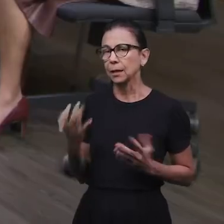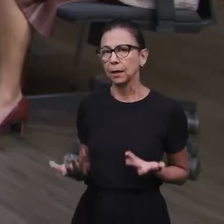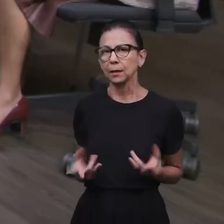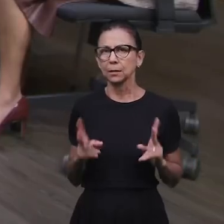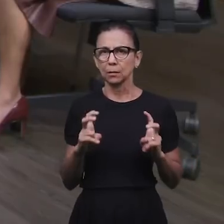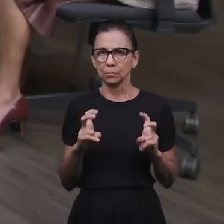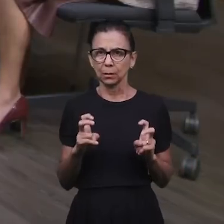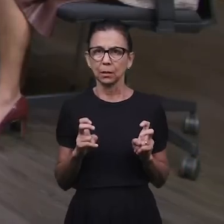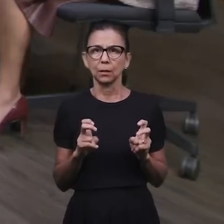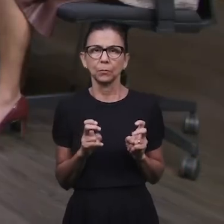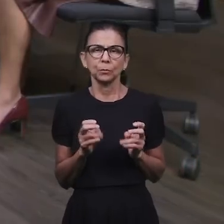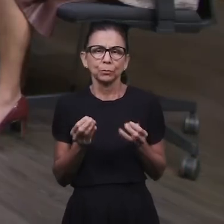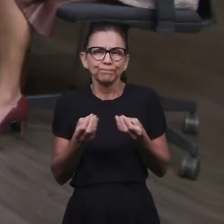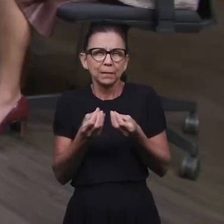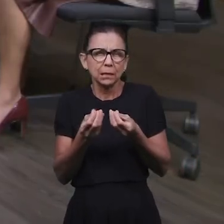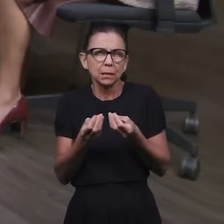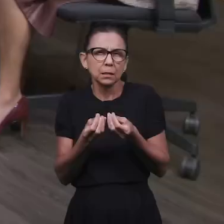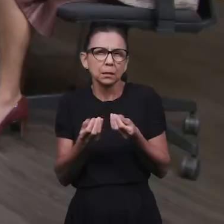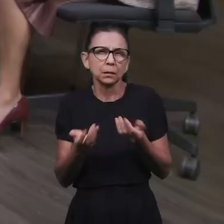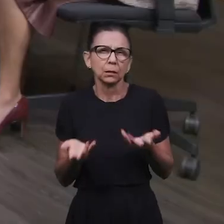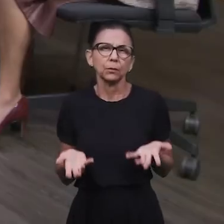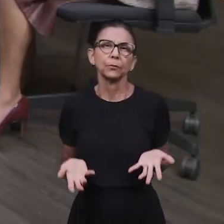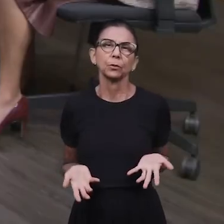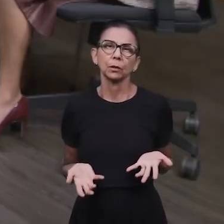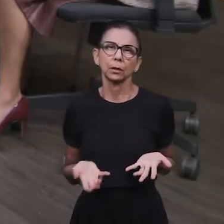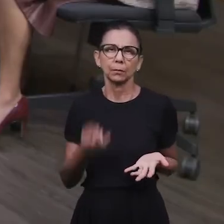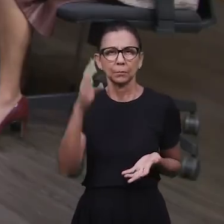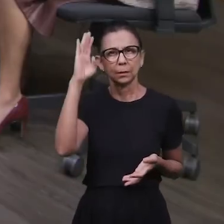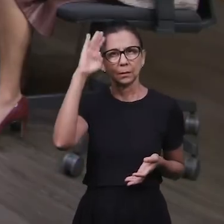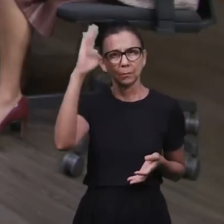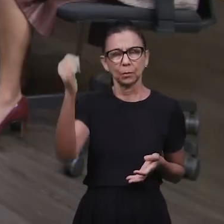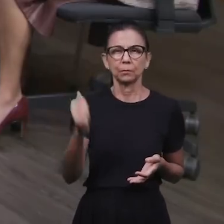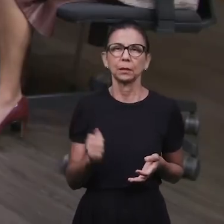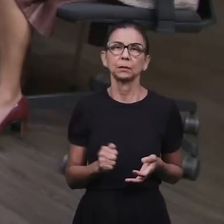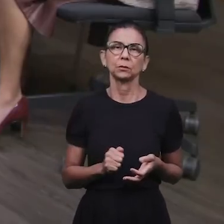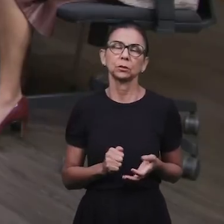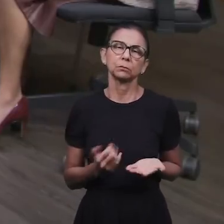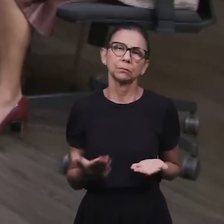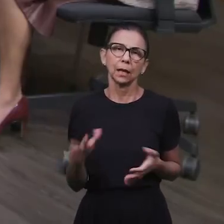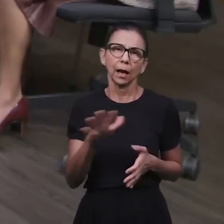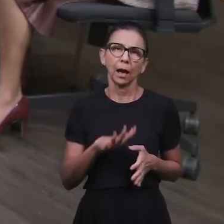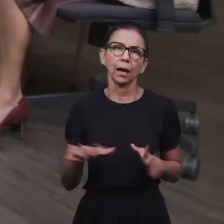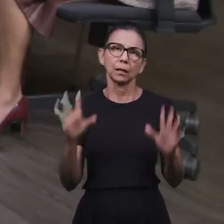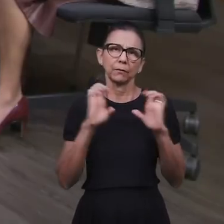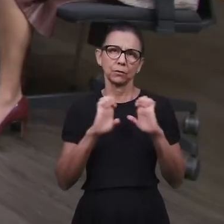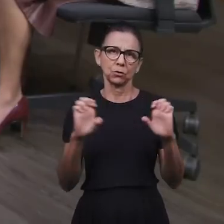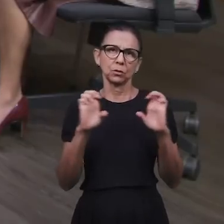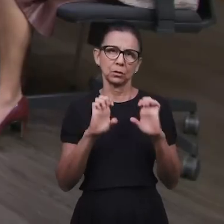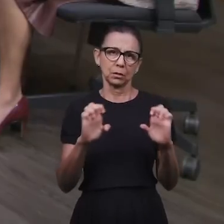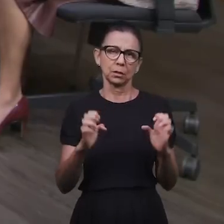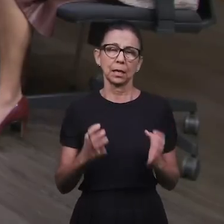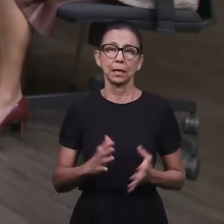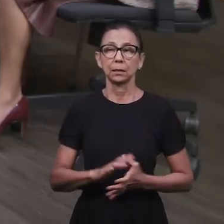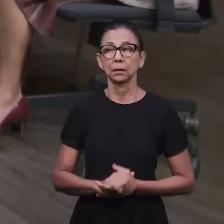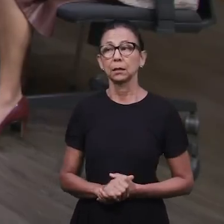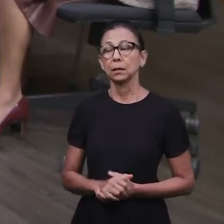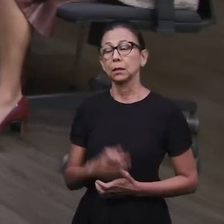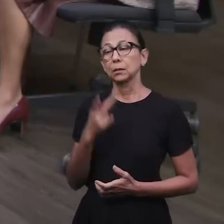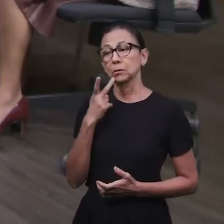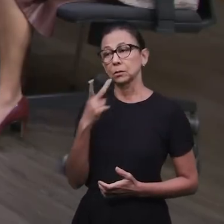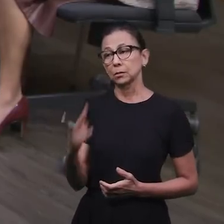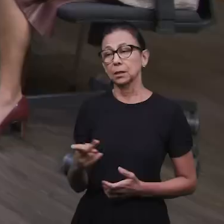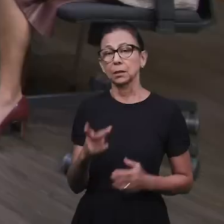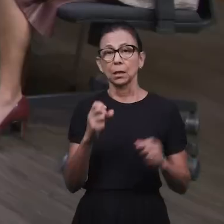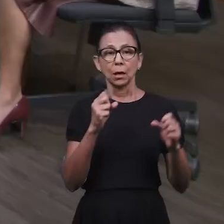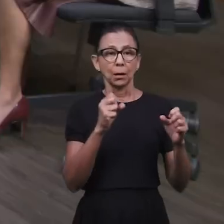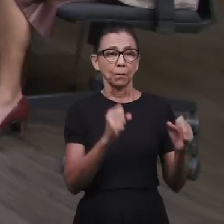que convém e do que não convém, se você não vigiar, você vai para os usos e costumes. Que é uma coisa que